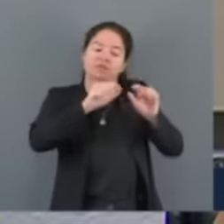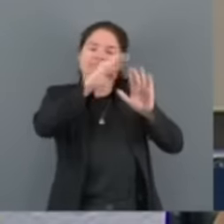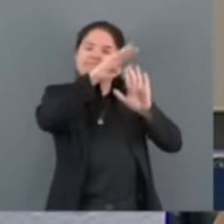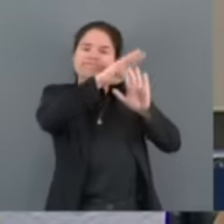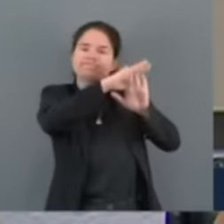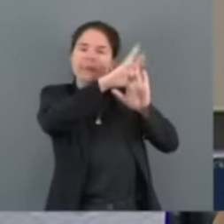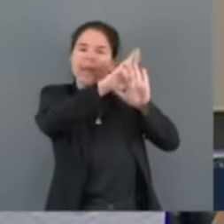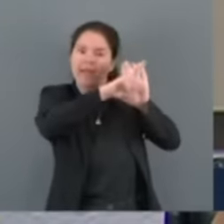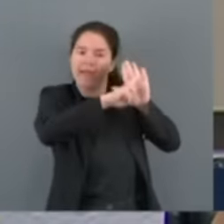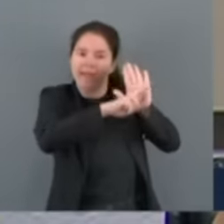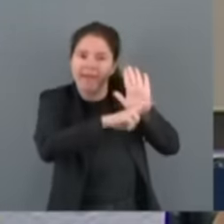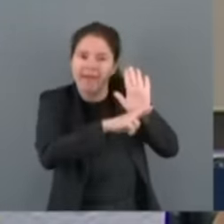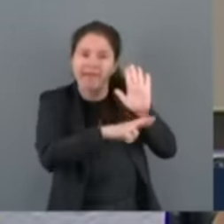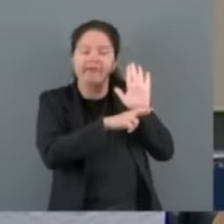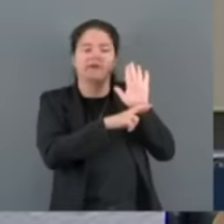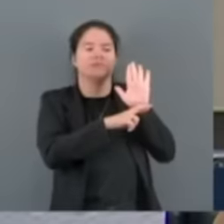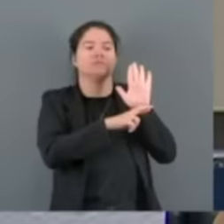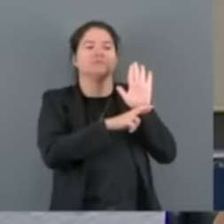para que